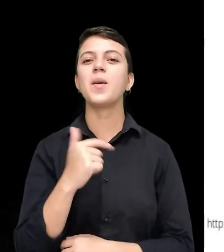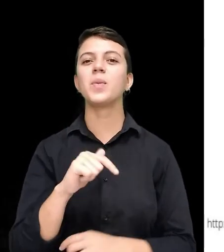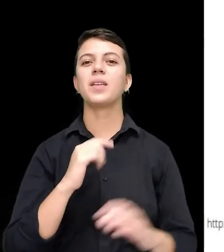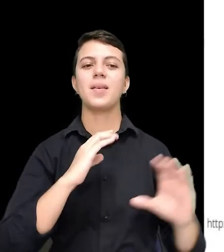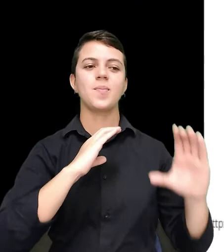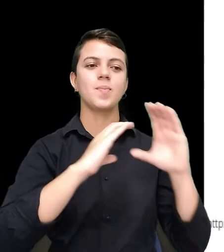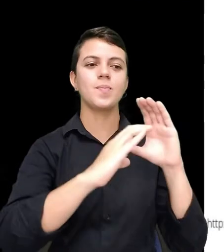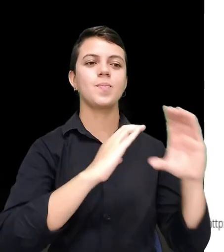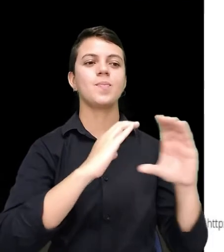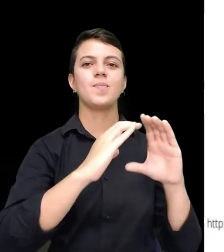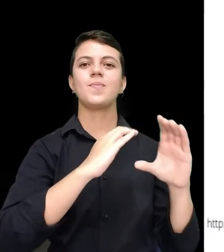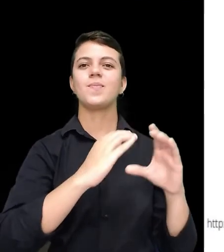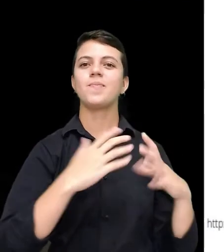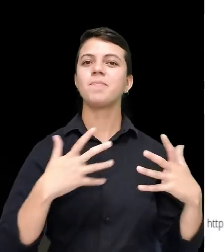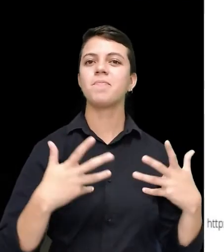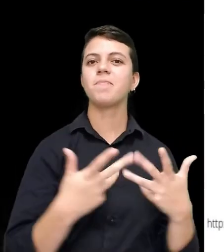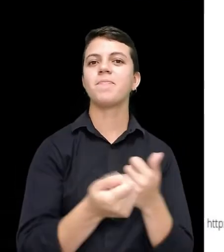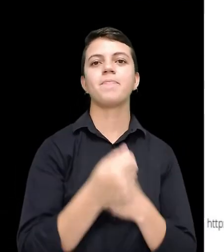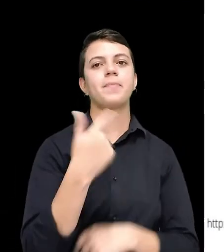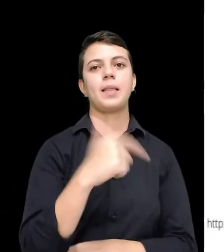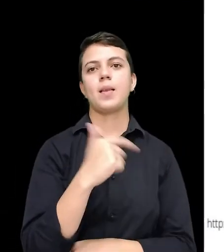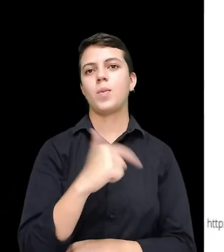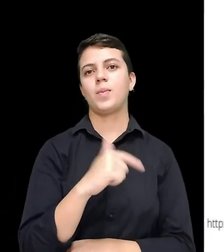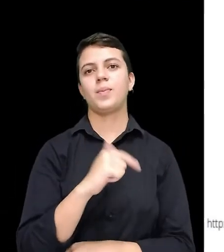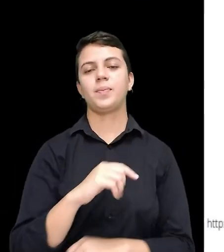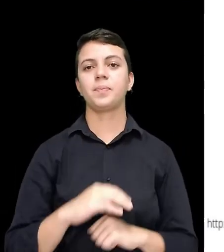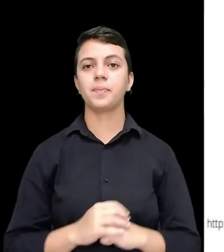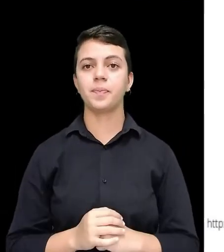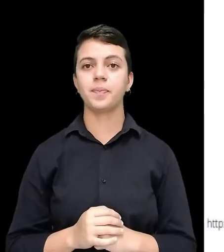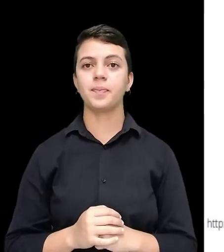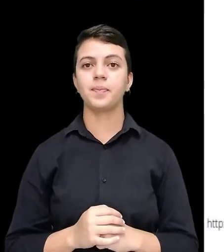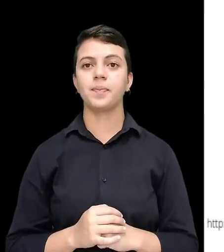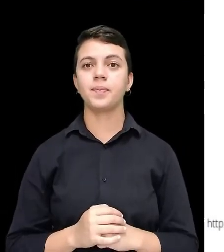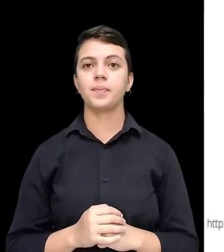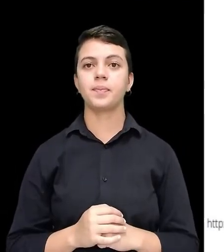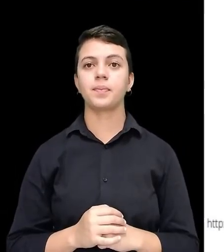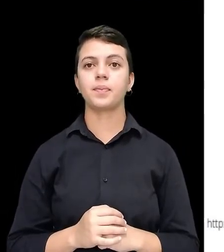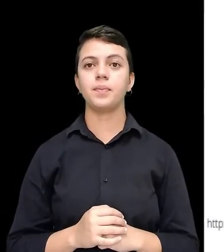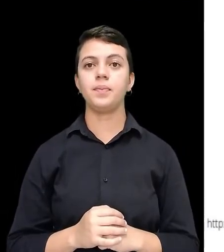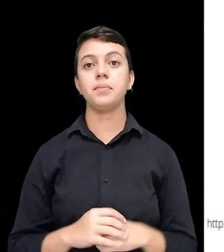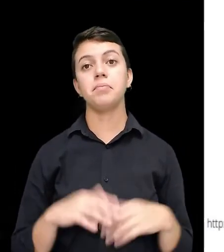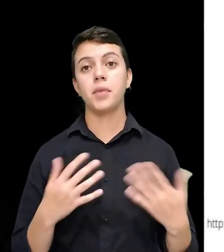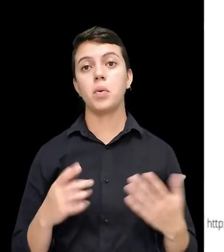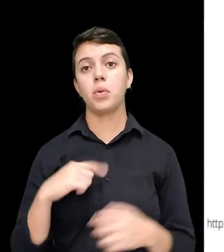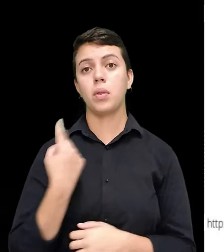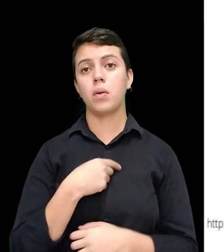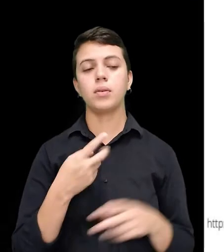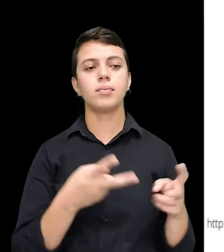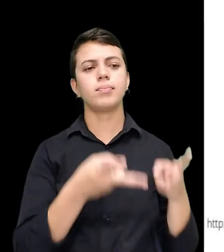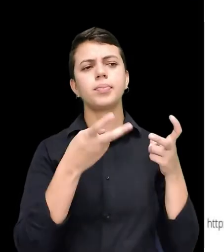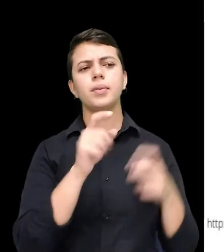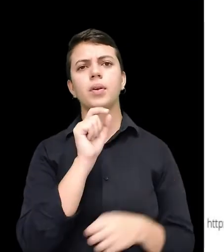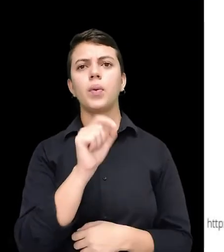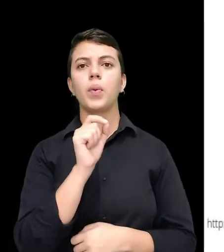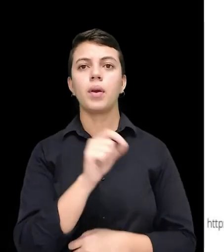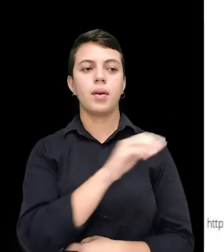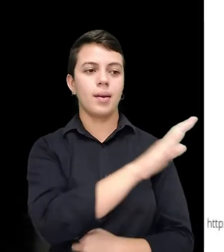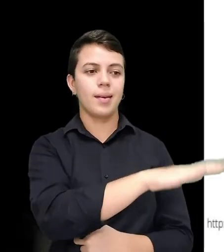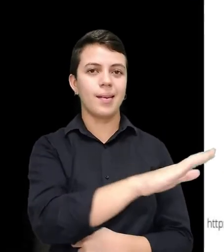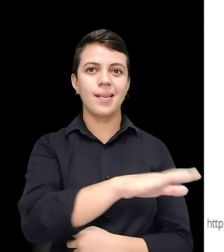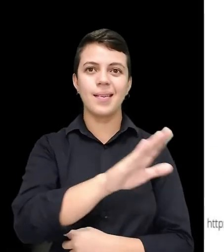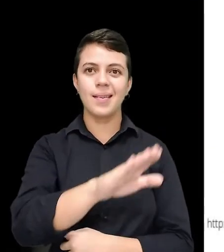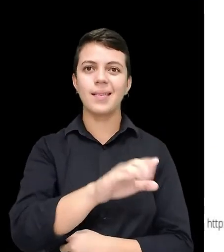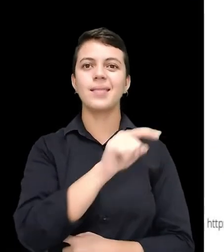essa comunicação na construção dos conhecimentos. Então, se percebe a